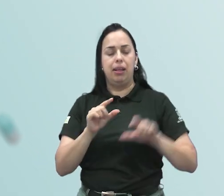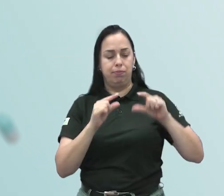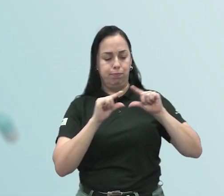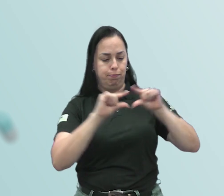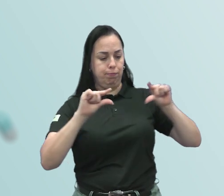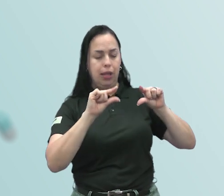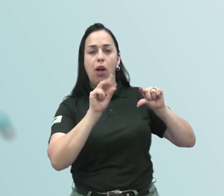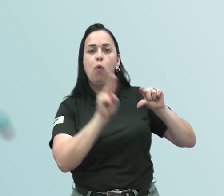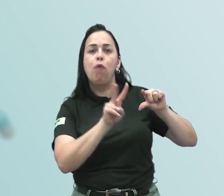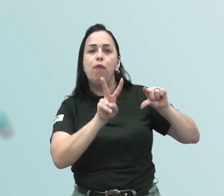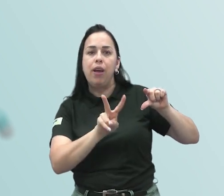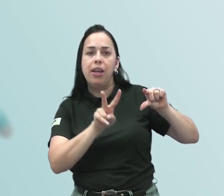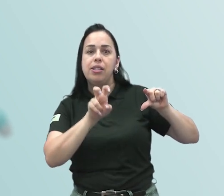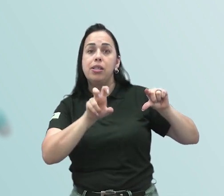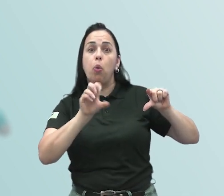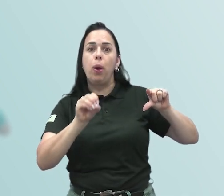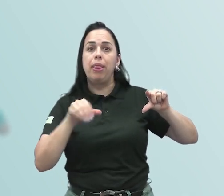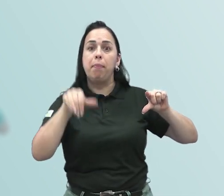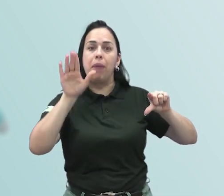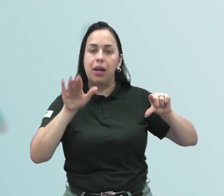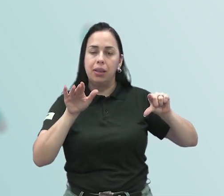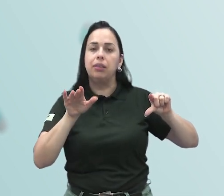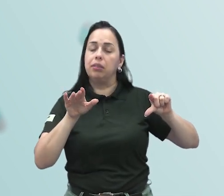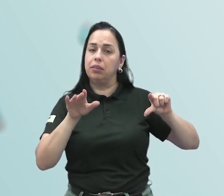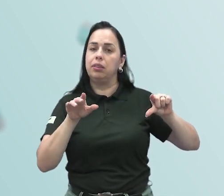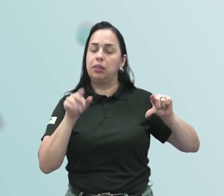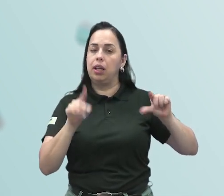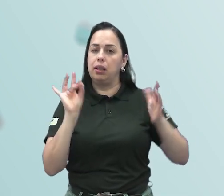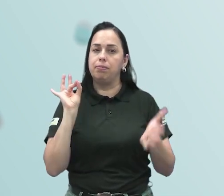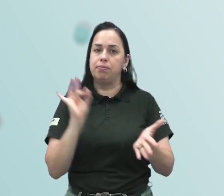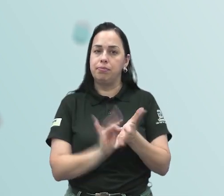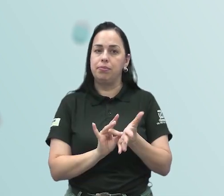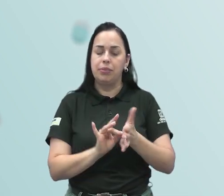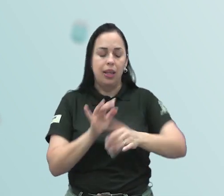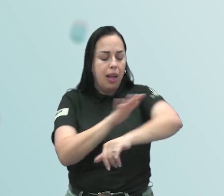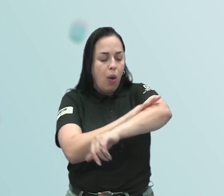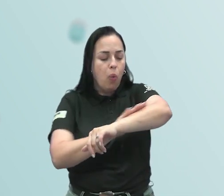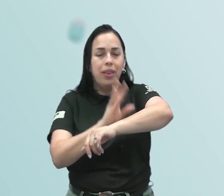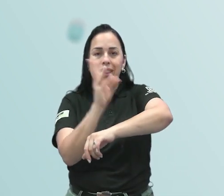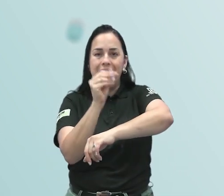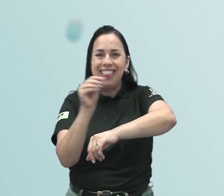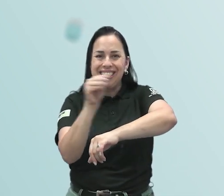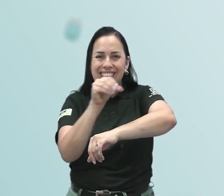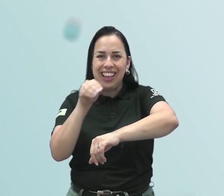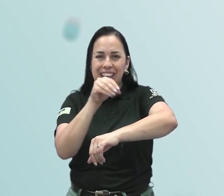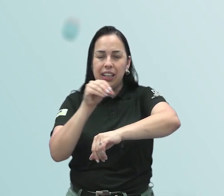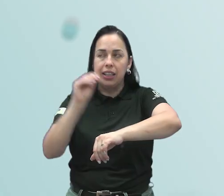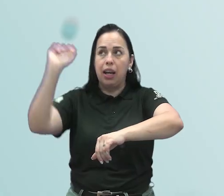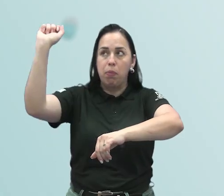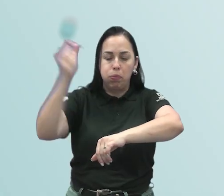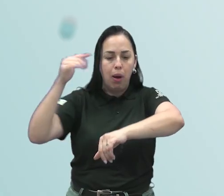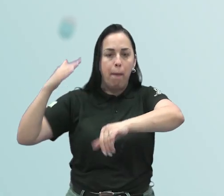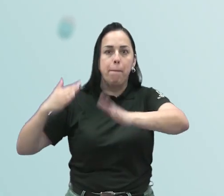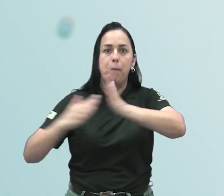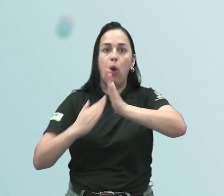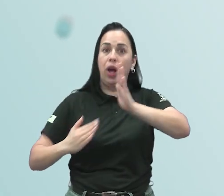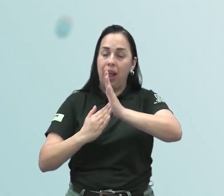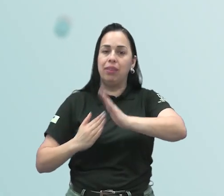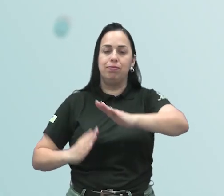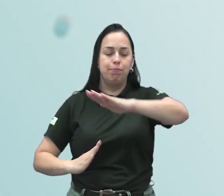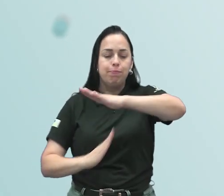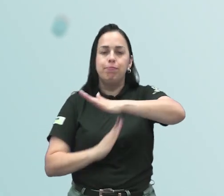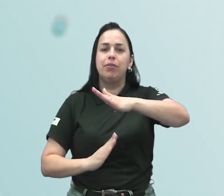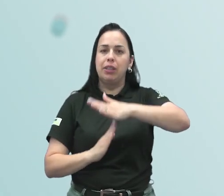ele vem escrito FPU 50+, então essa é a quantidade apropriada, são tecidos que vão bloquear mais